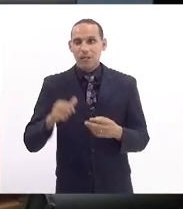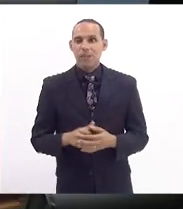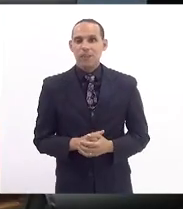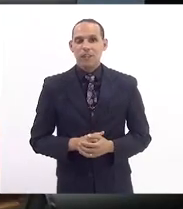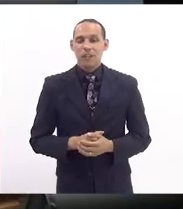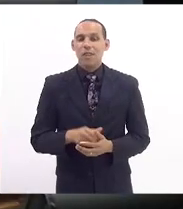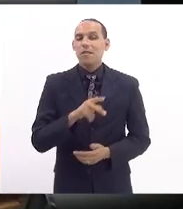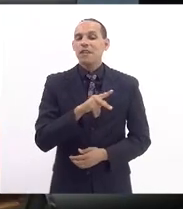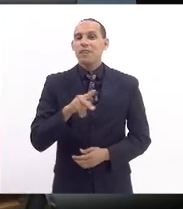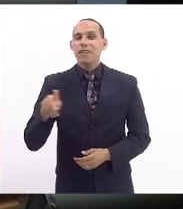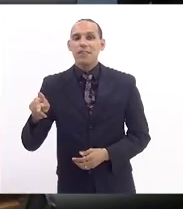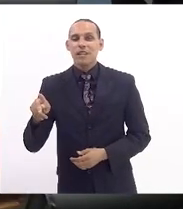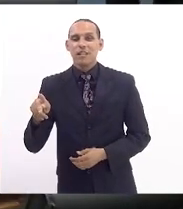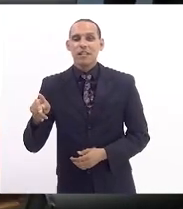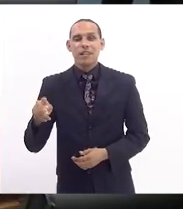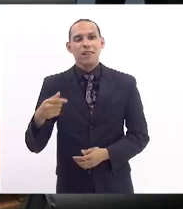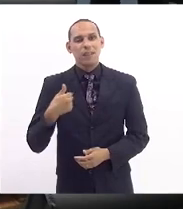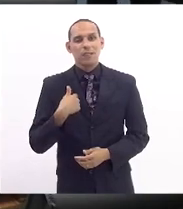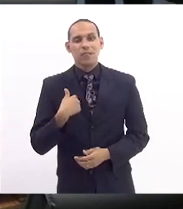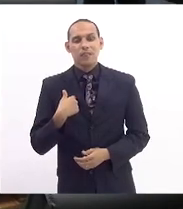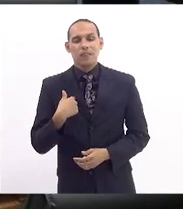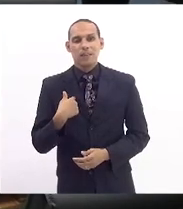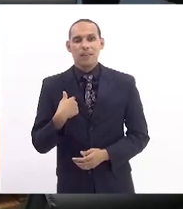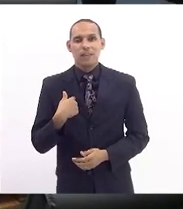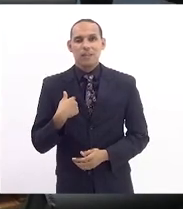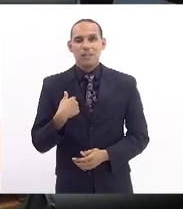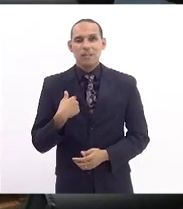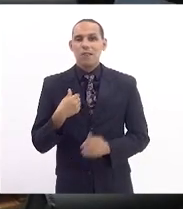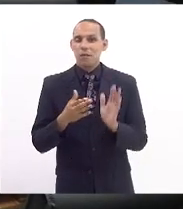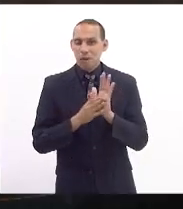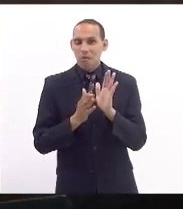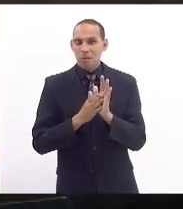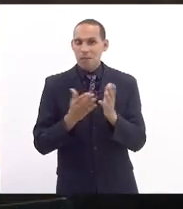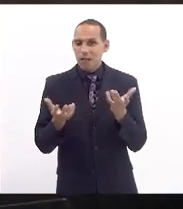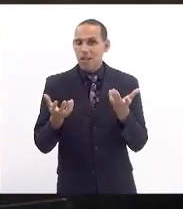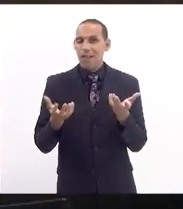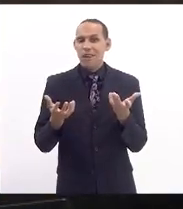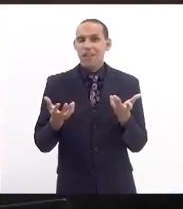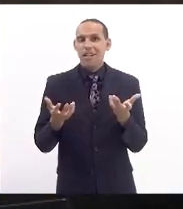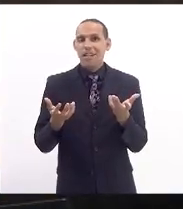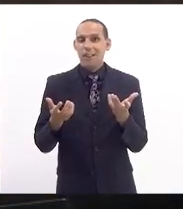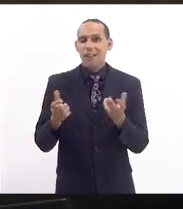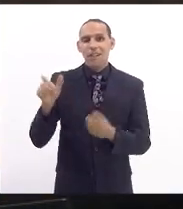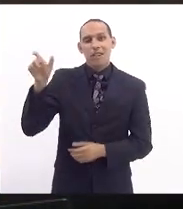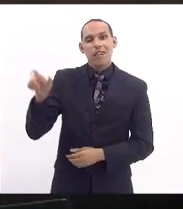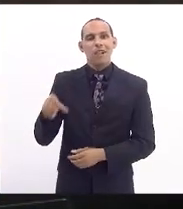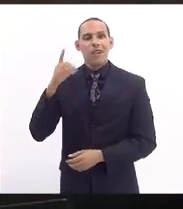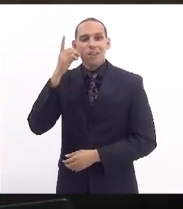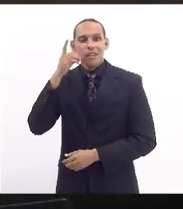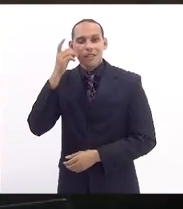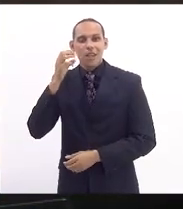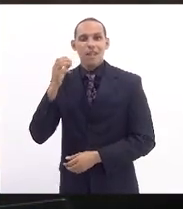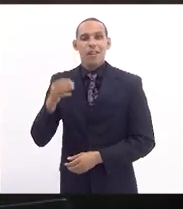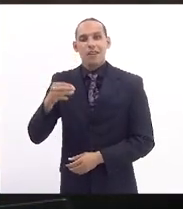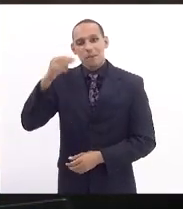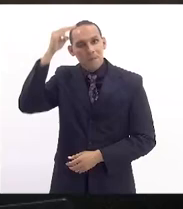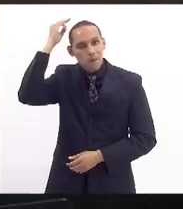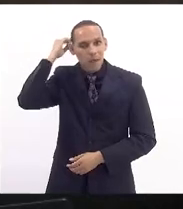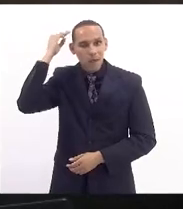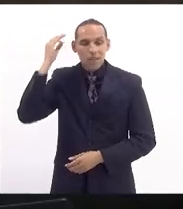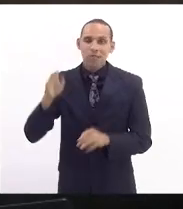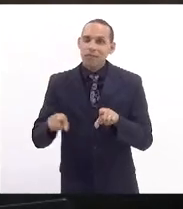e eu queria fazer uma proposta ao Deputado Márcio Pacheco